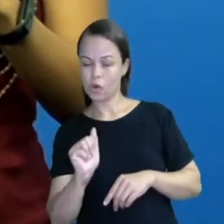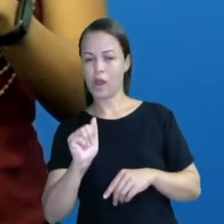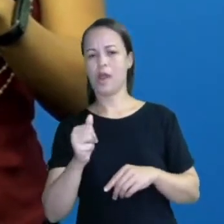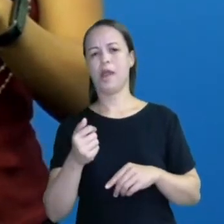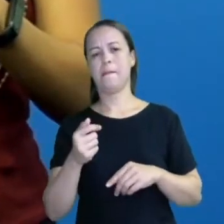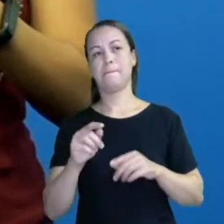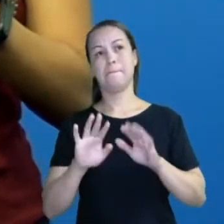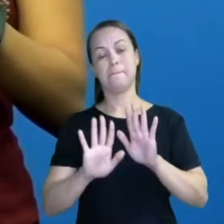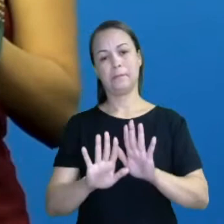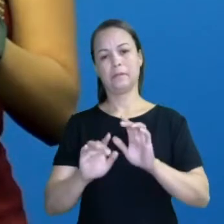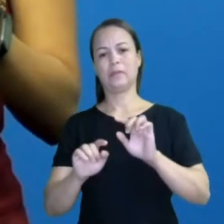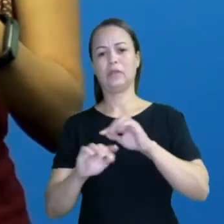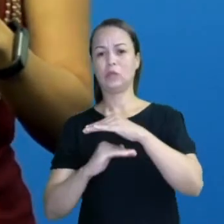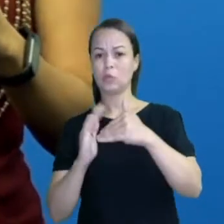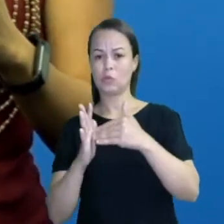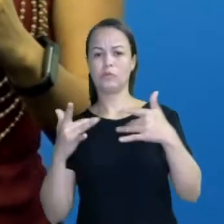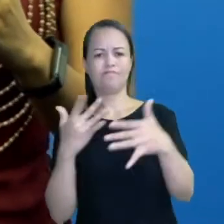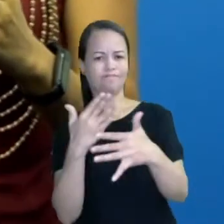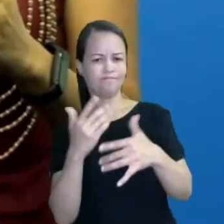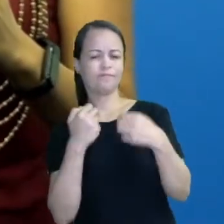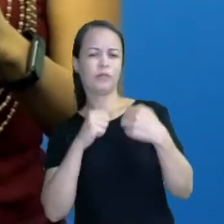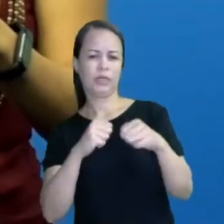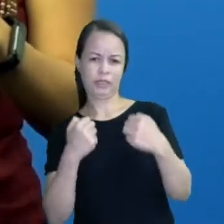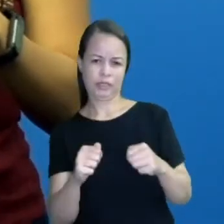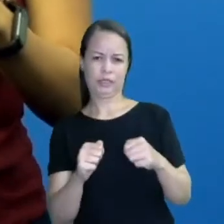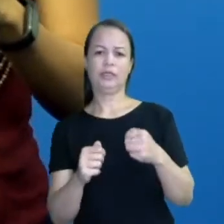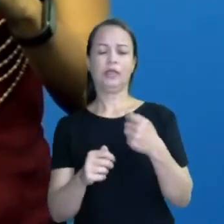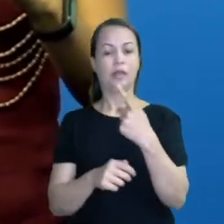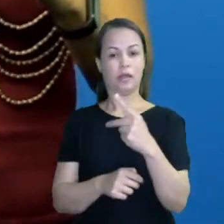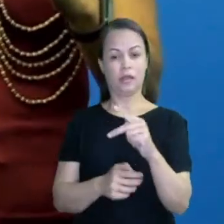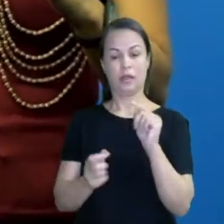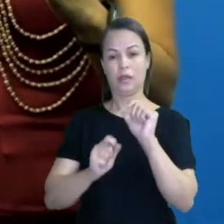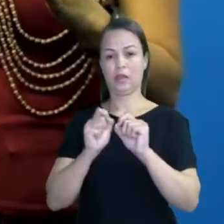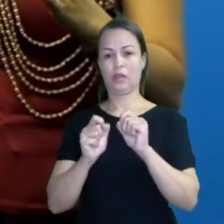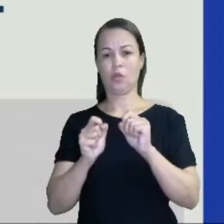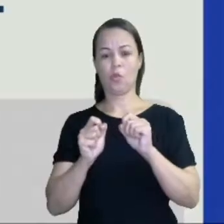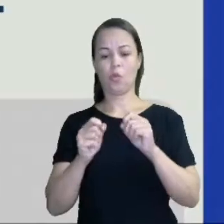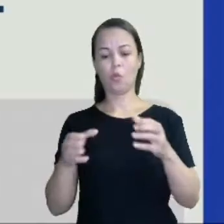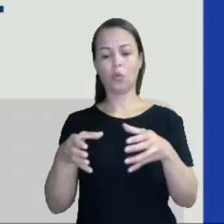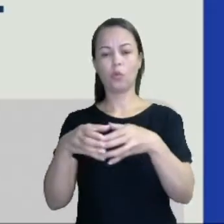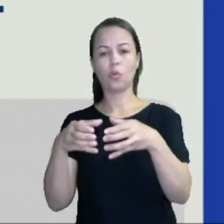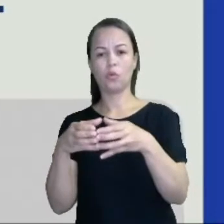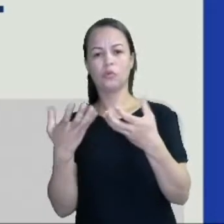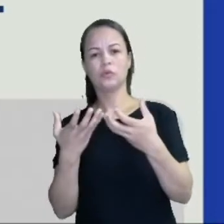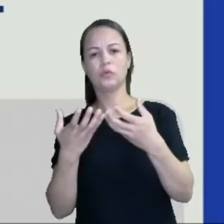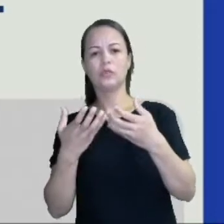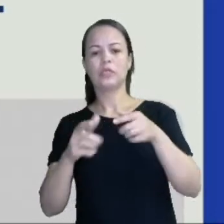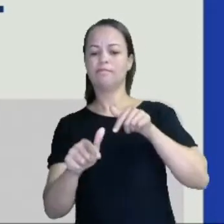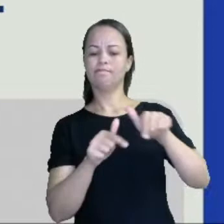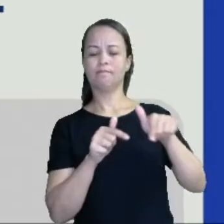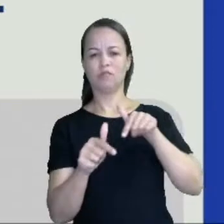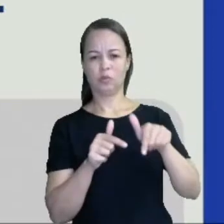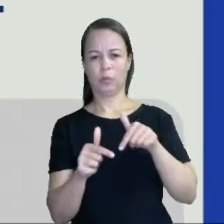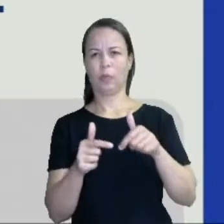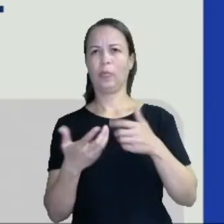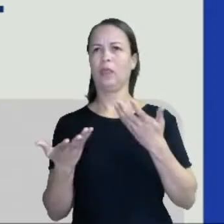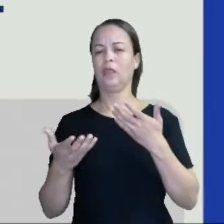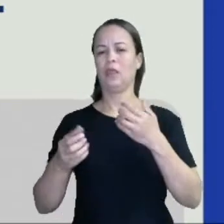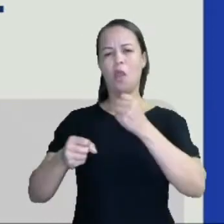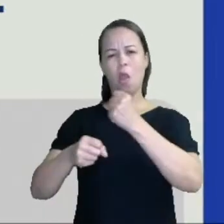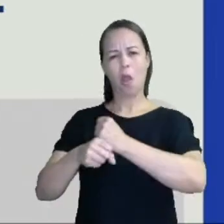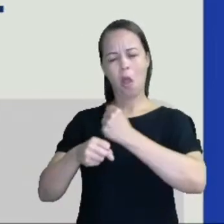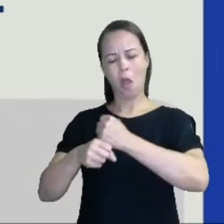de uma infraestrutura. Infraestrutura corresponde ao conjunto de serviços, ou seja,